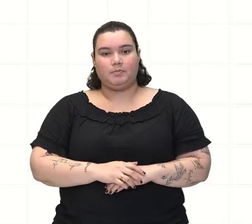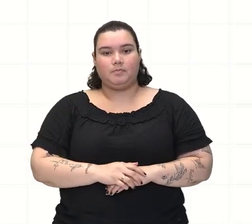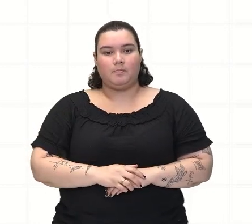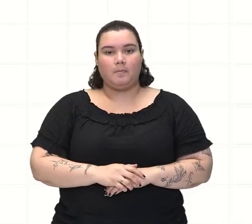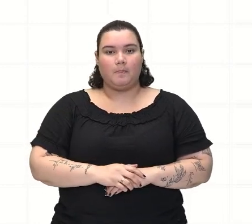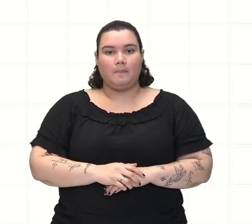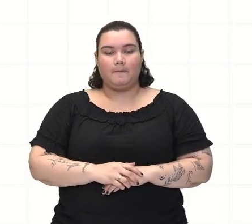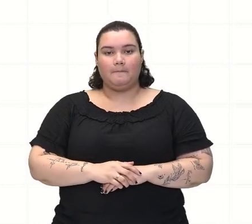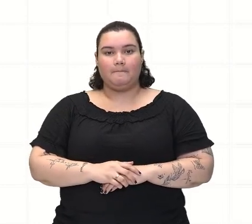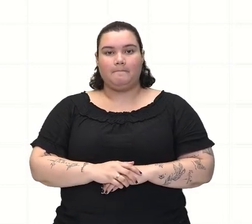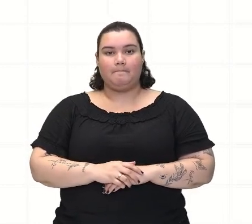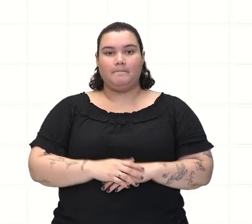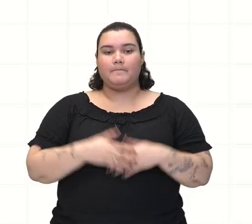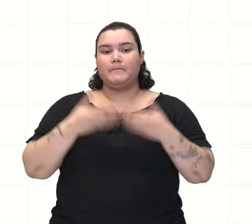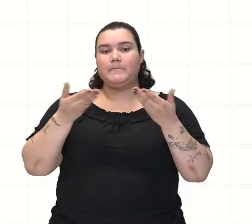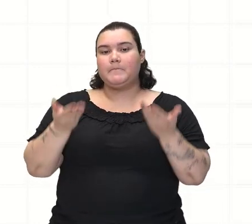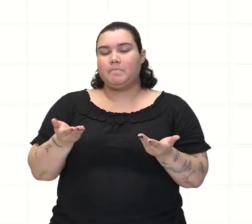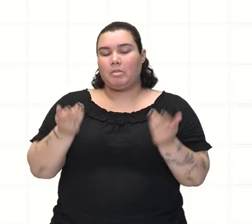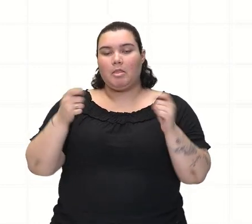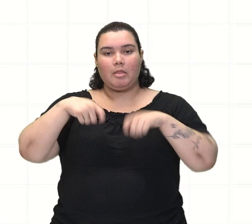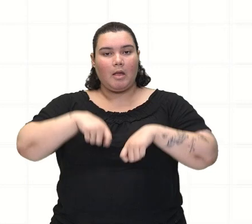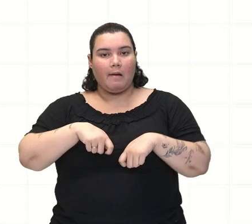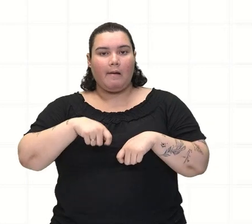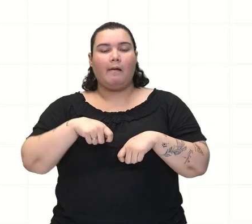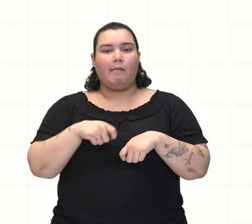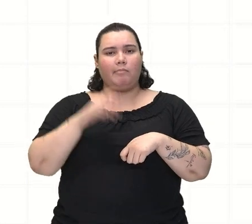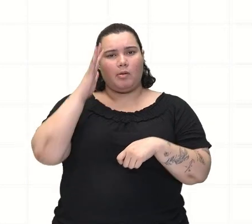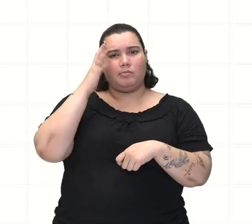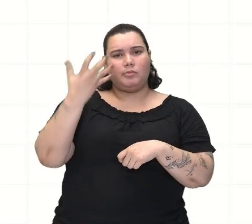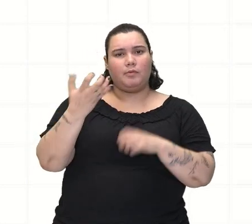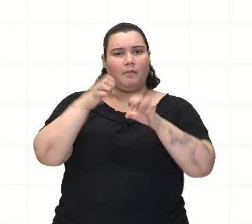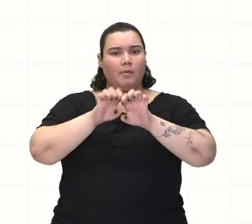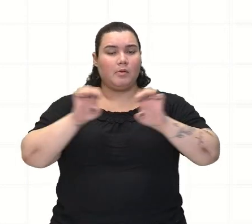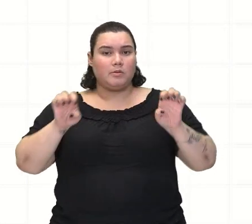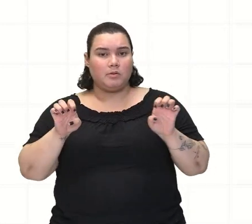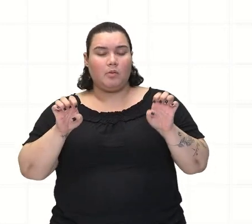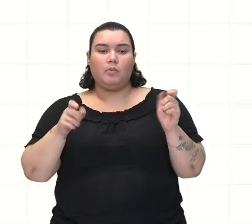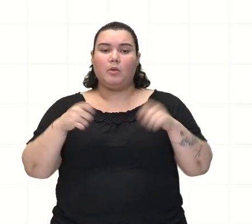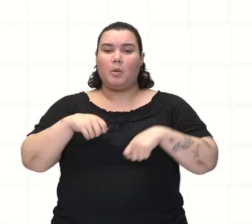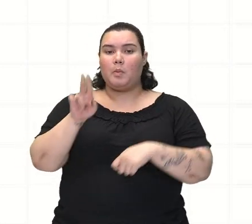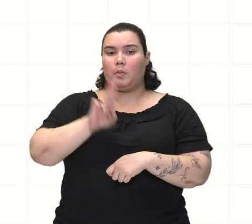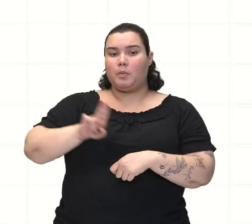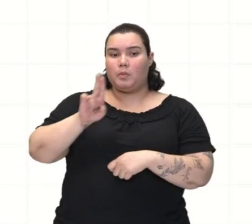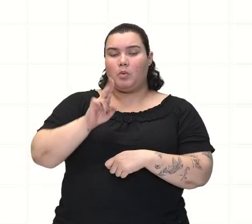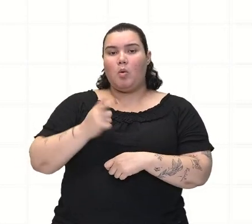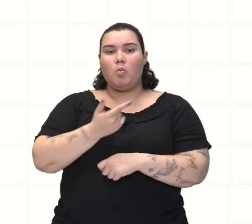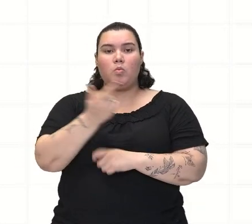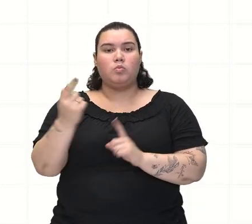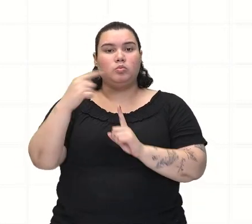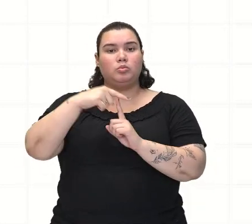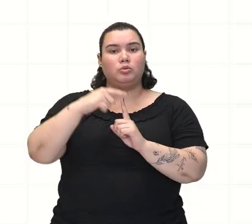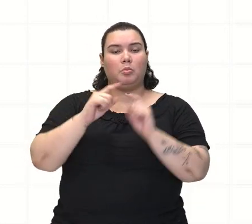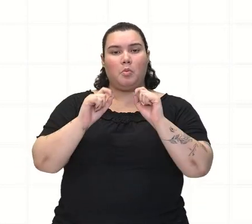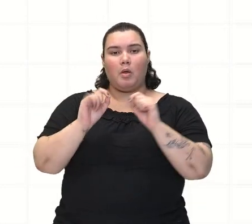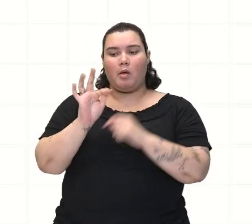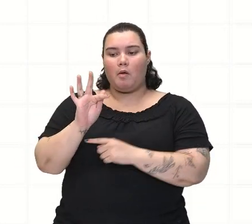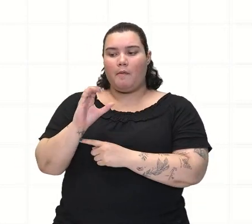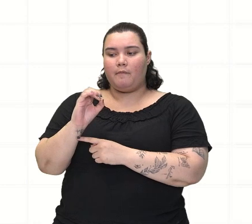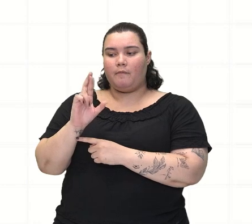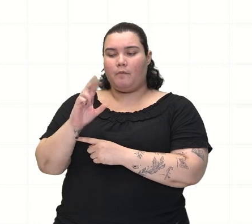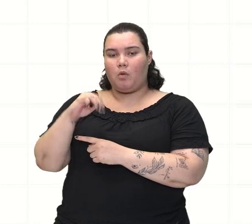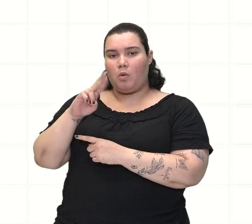aí, para resolver esse tipo de equação, posso utilizar a fórmula de Bhaskara, mas eu também posso